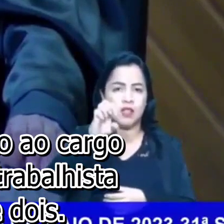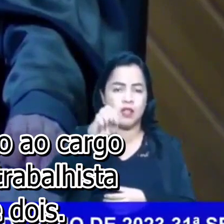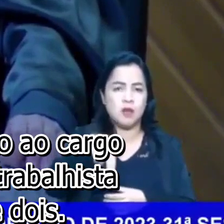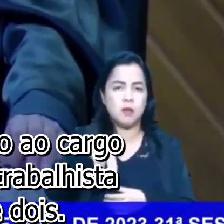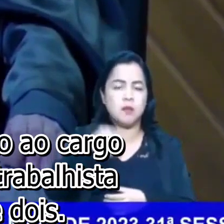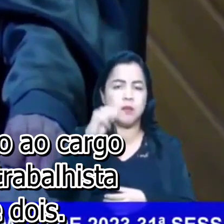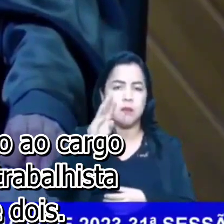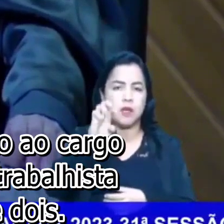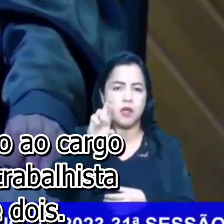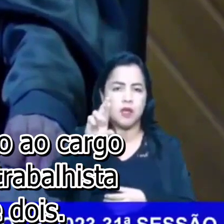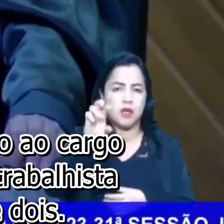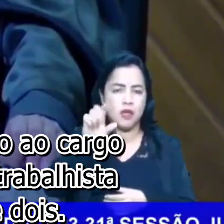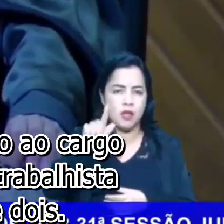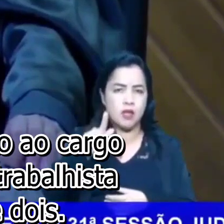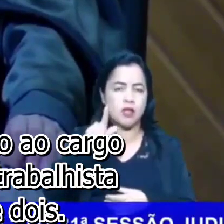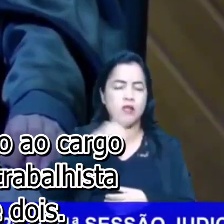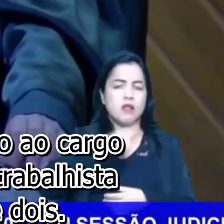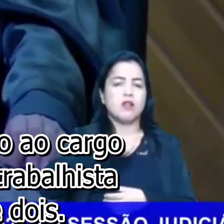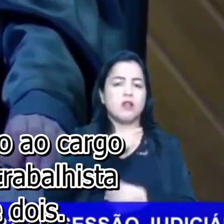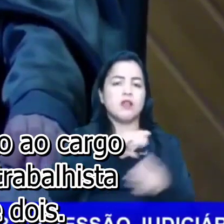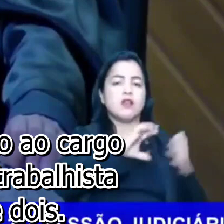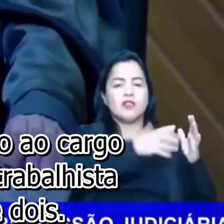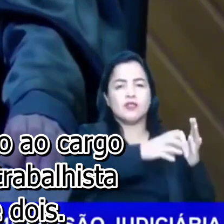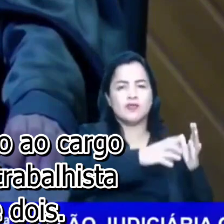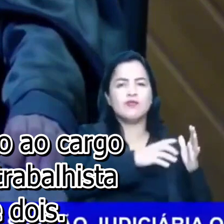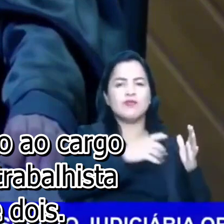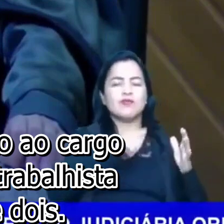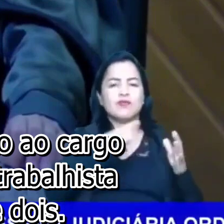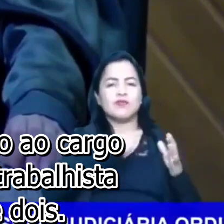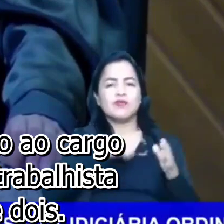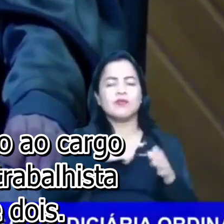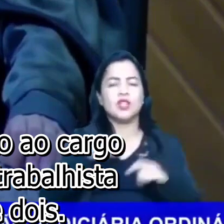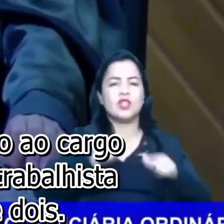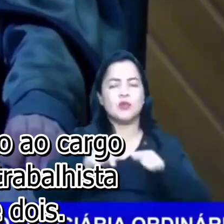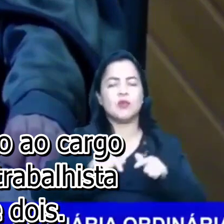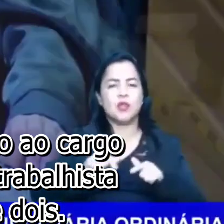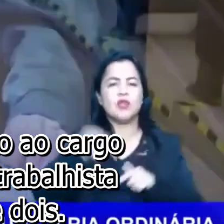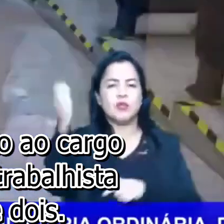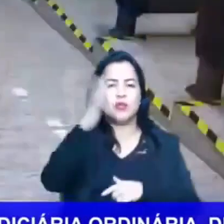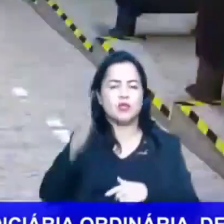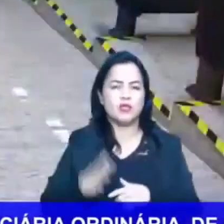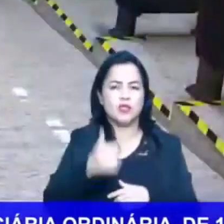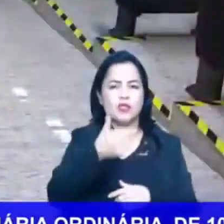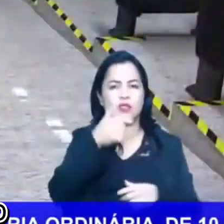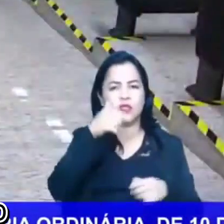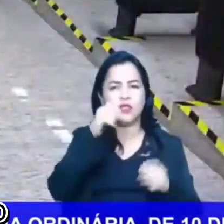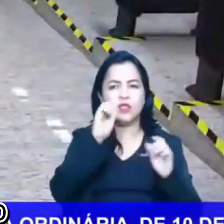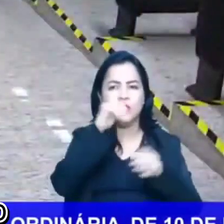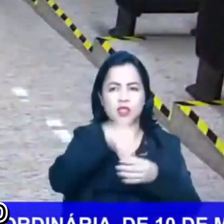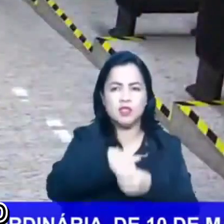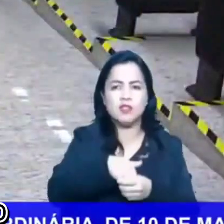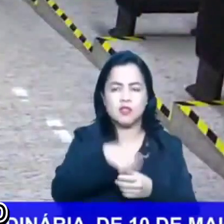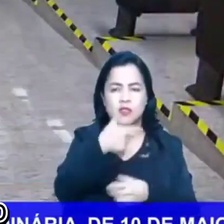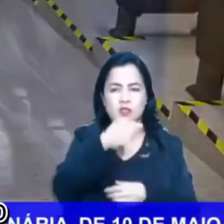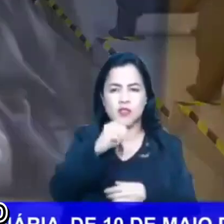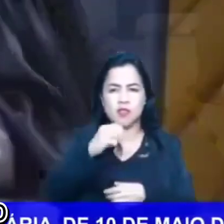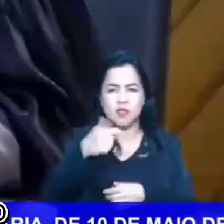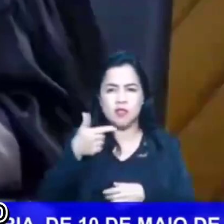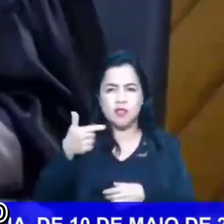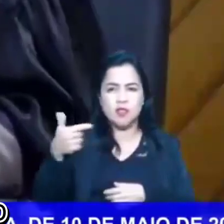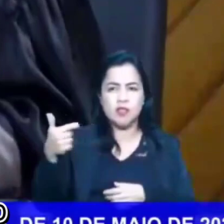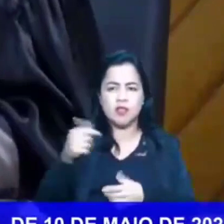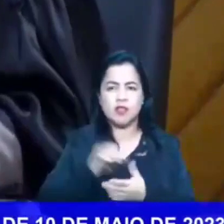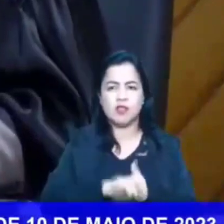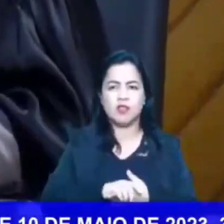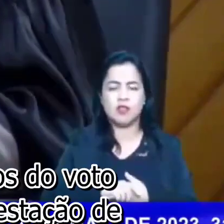de deputado estadual pelo Partido Renovador Trabalhista Brasileiro nas eleições de 2022. Ok. Não havendo divergência, declara a